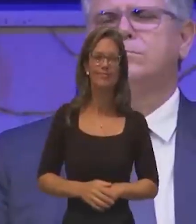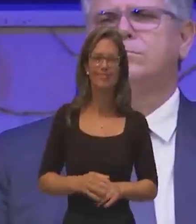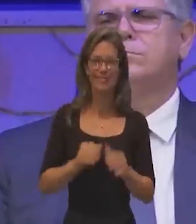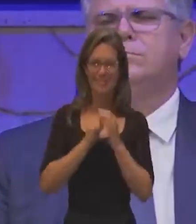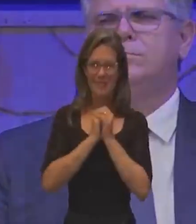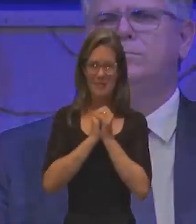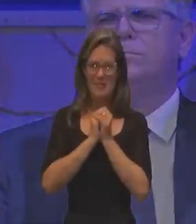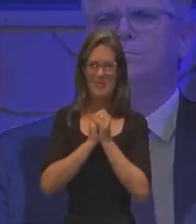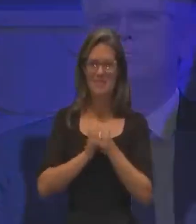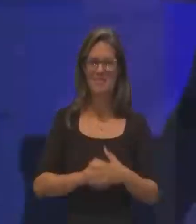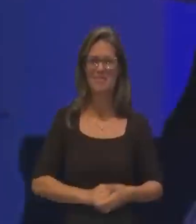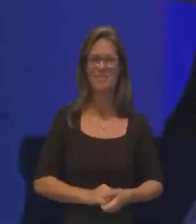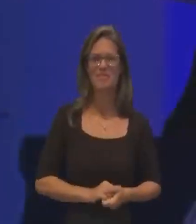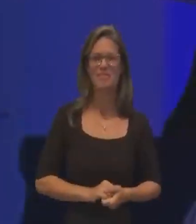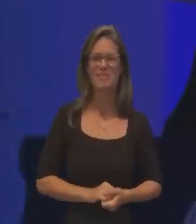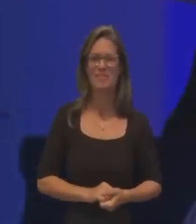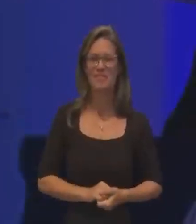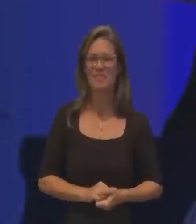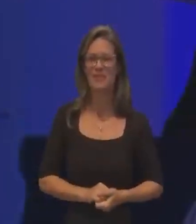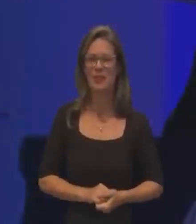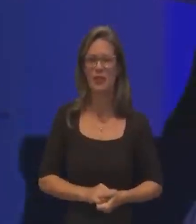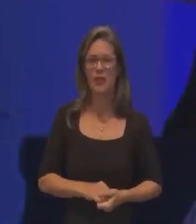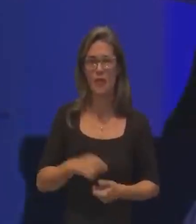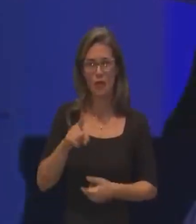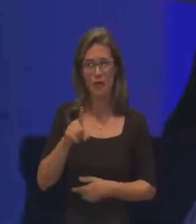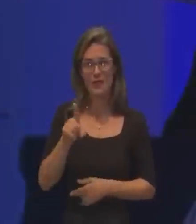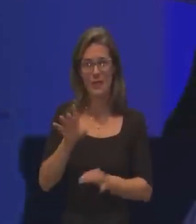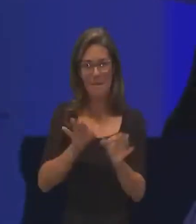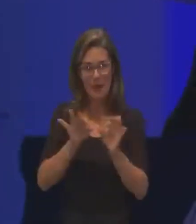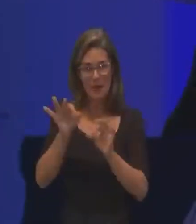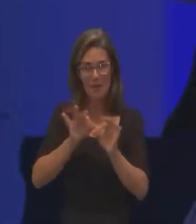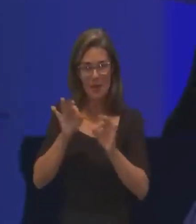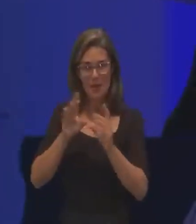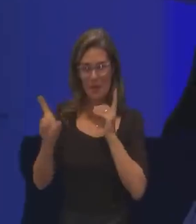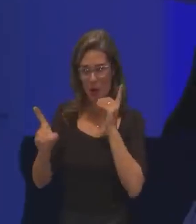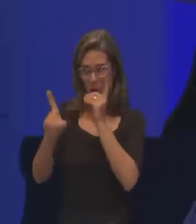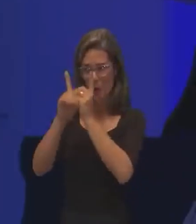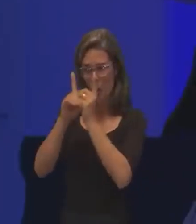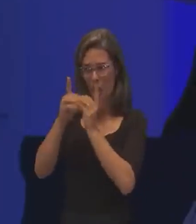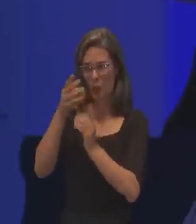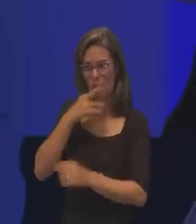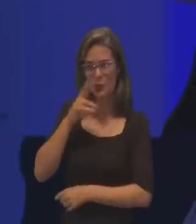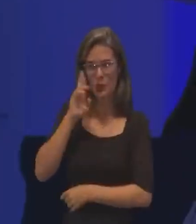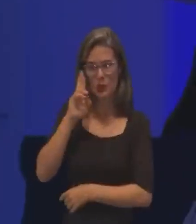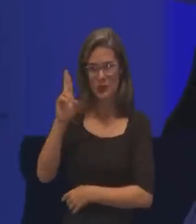Amém? Você está preparado para o seu encontro com o Senhor?